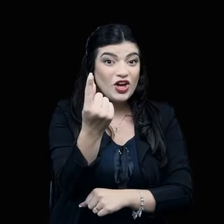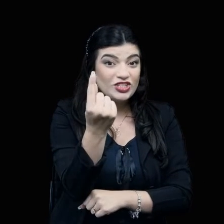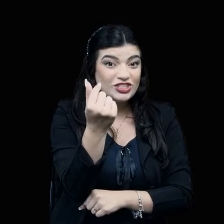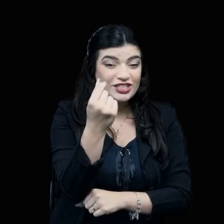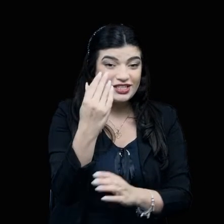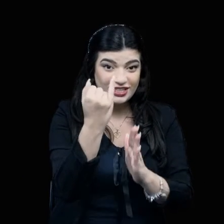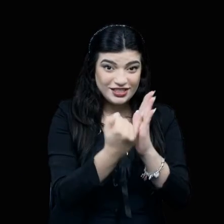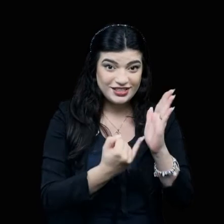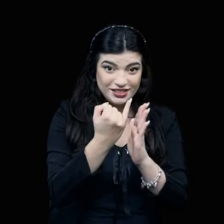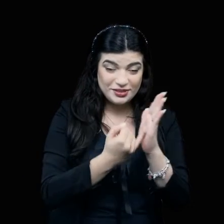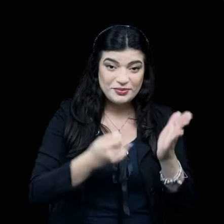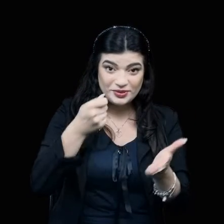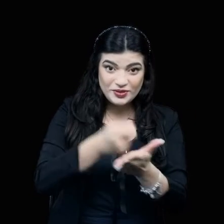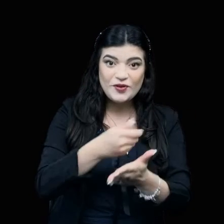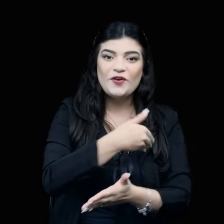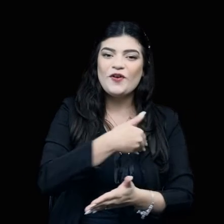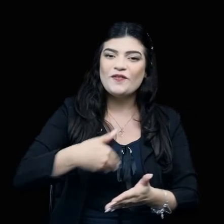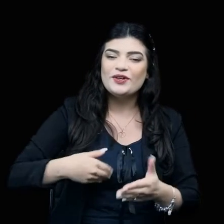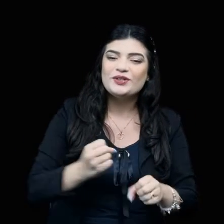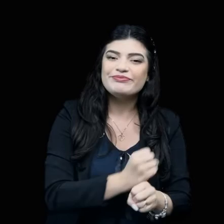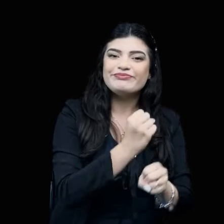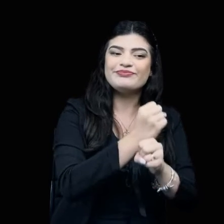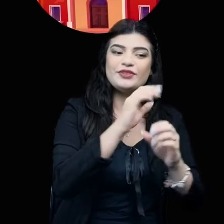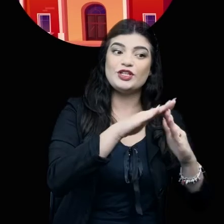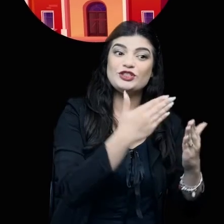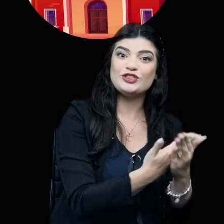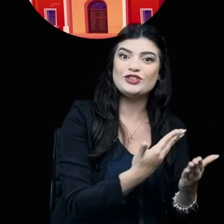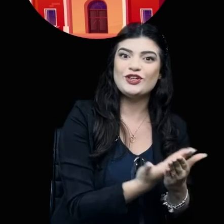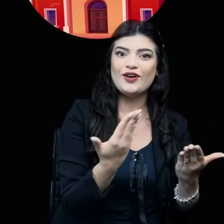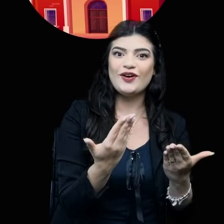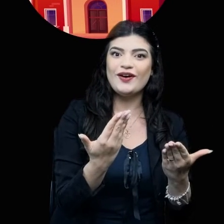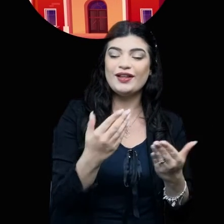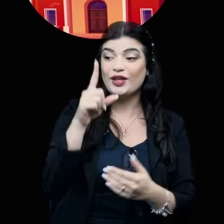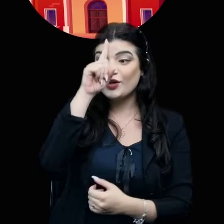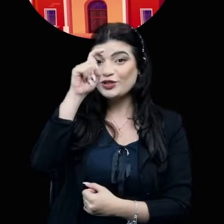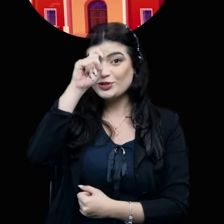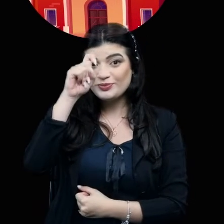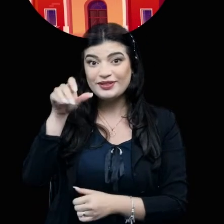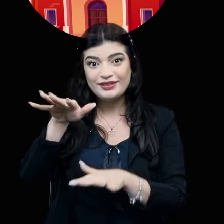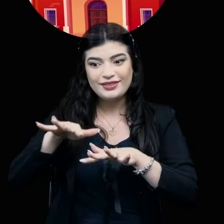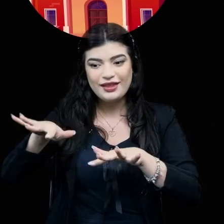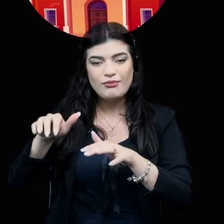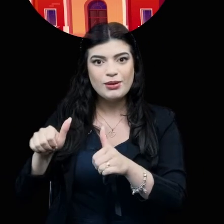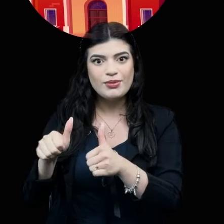É com o dinheiro dos impostos que o governo constrói escolas, mantém o